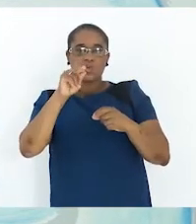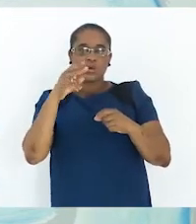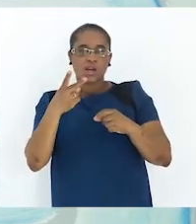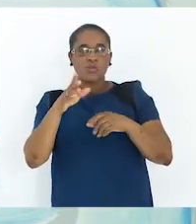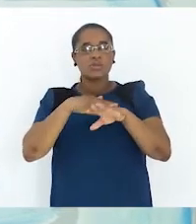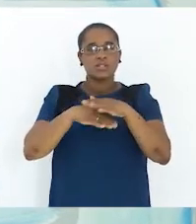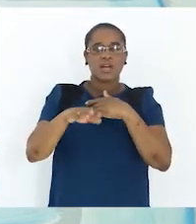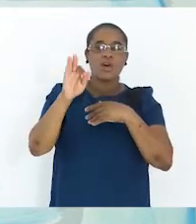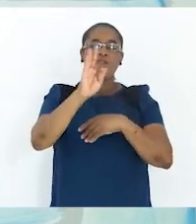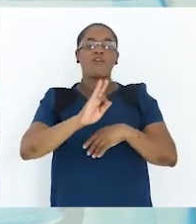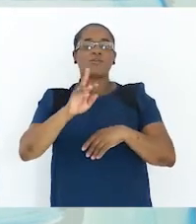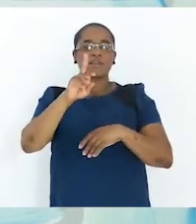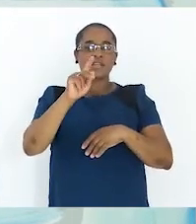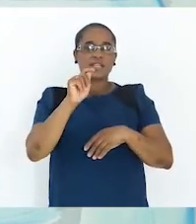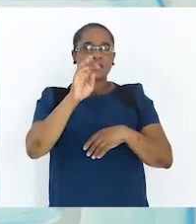forma resolvente.